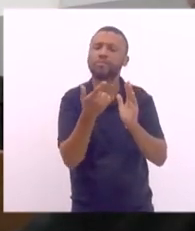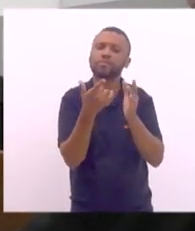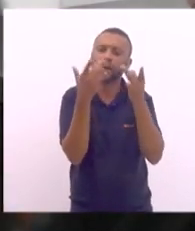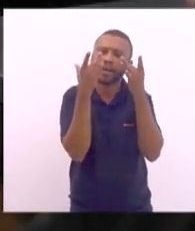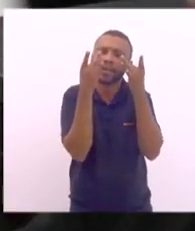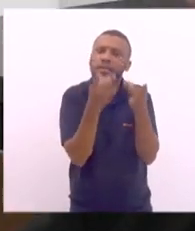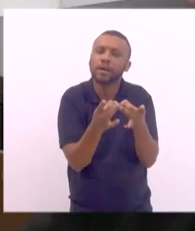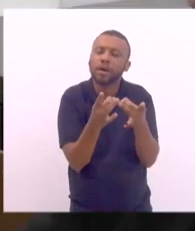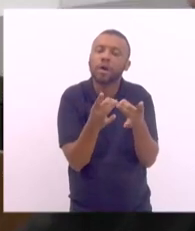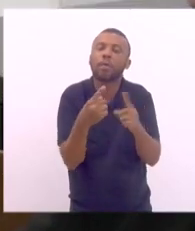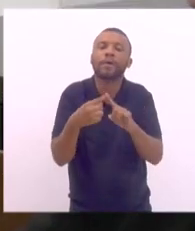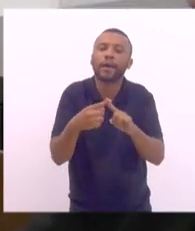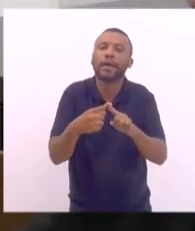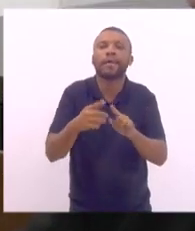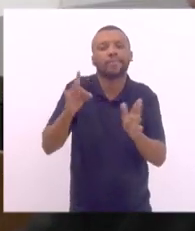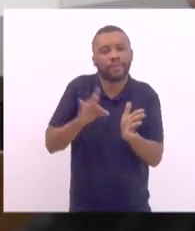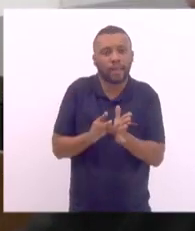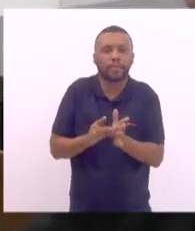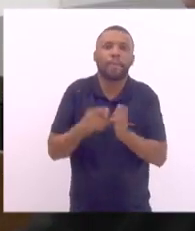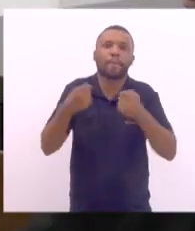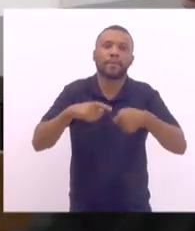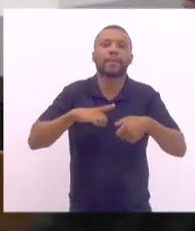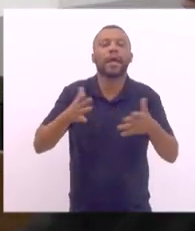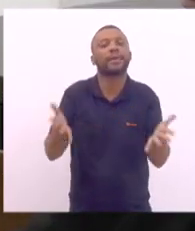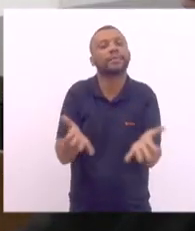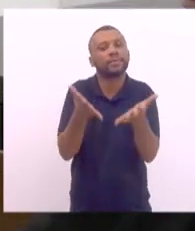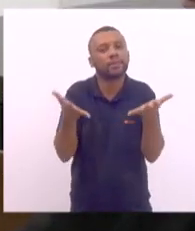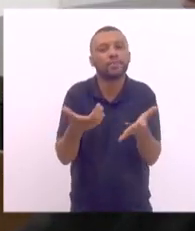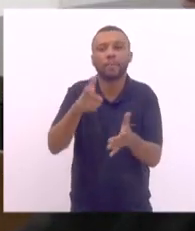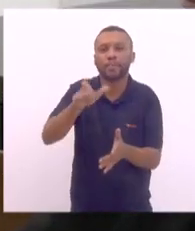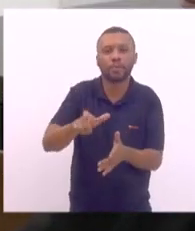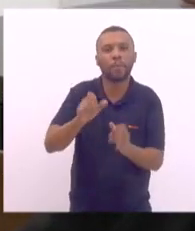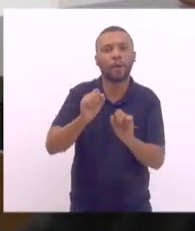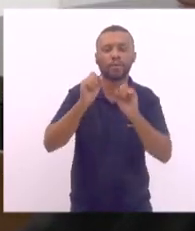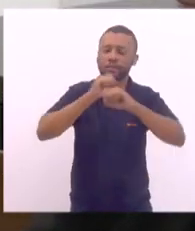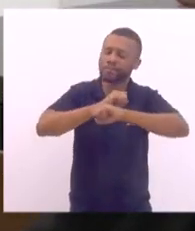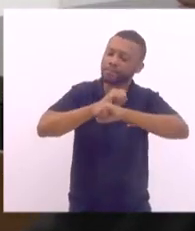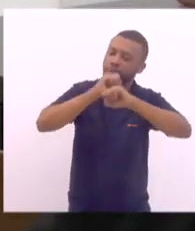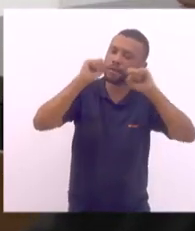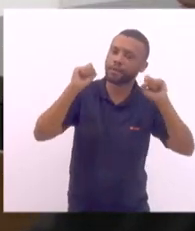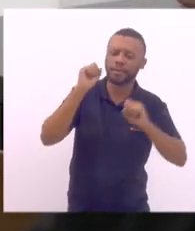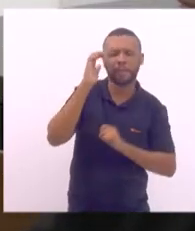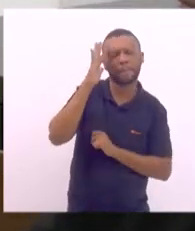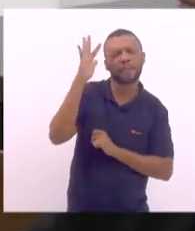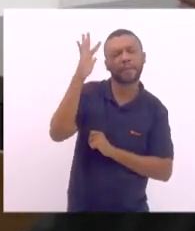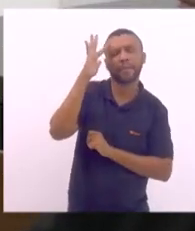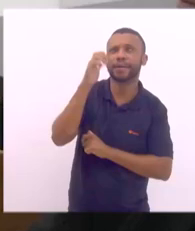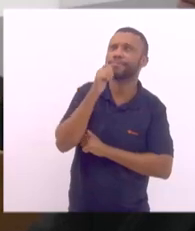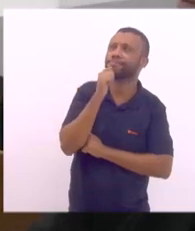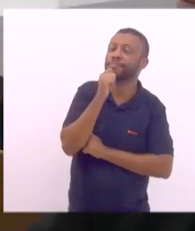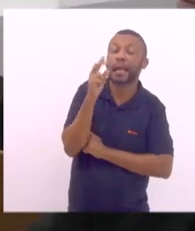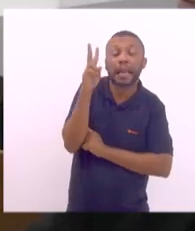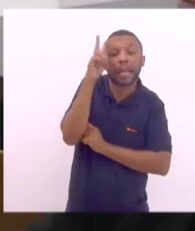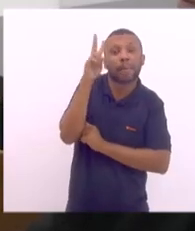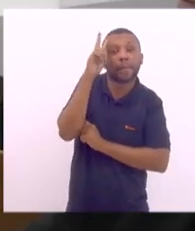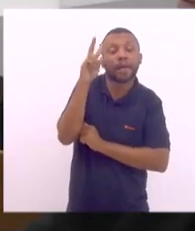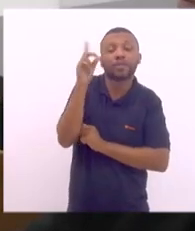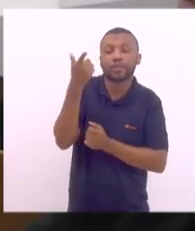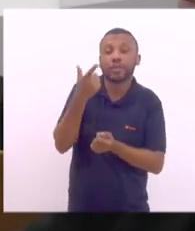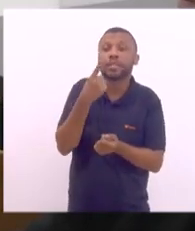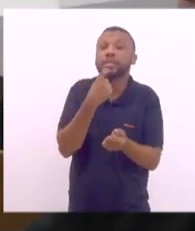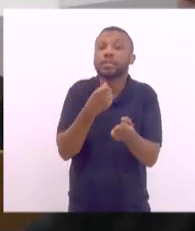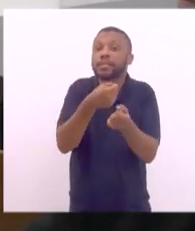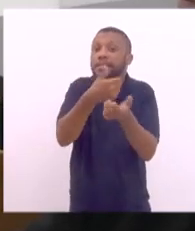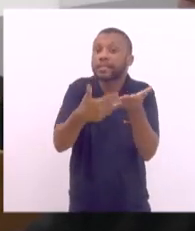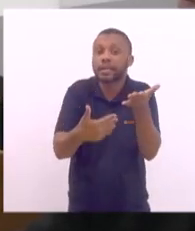precisamos ter incentivos para que as pessoas possam amanhecer e acordar e pensar em lembrar em doar sangue e ajudar a